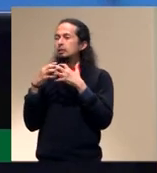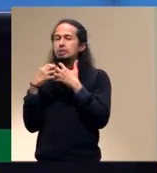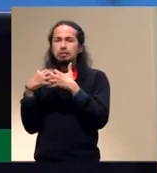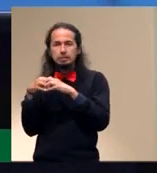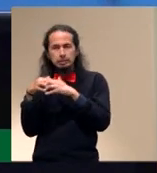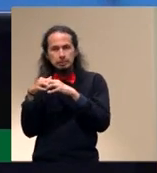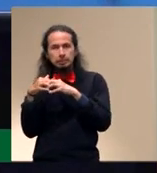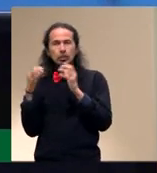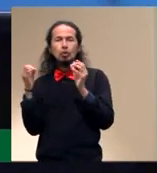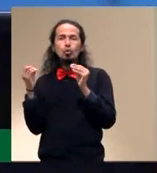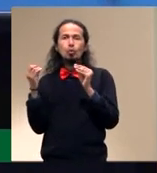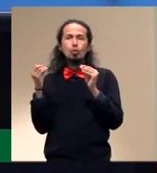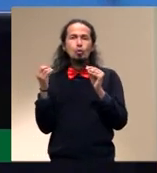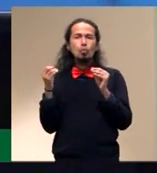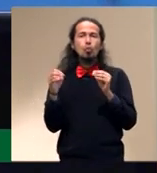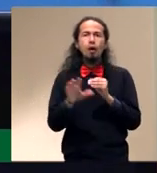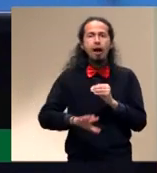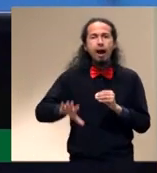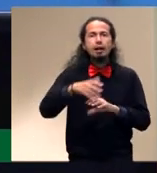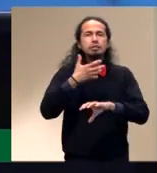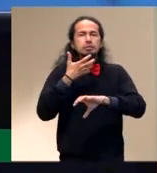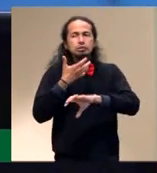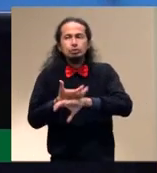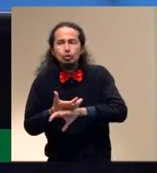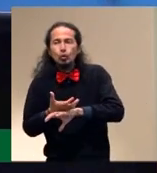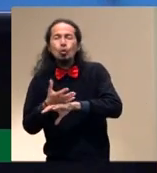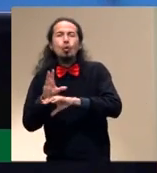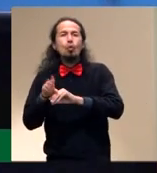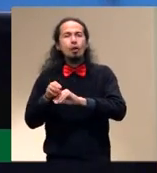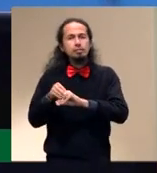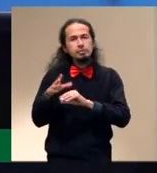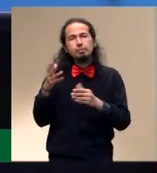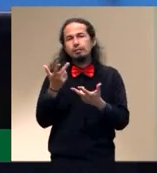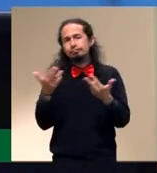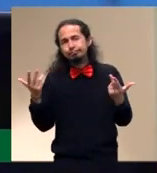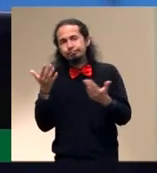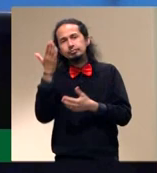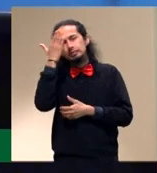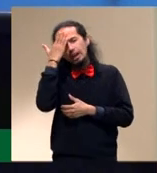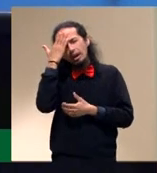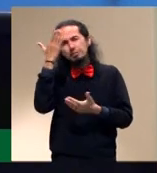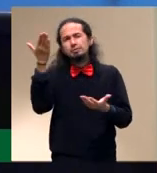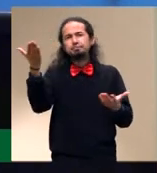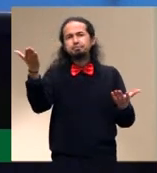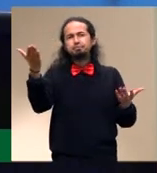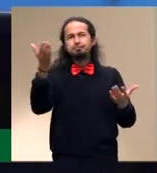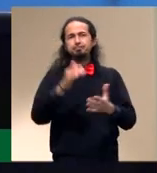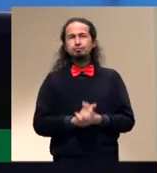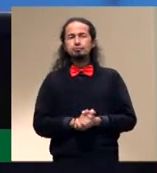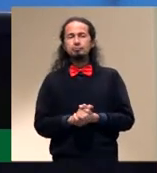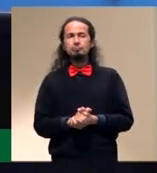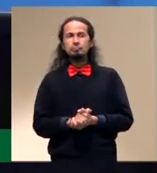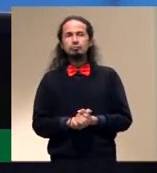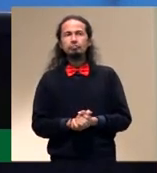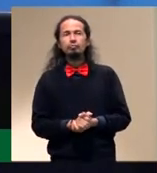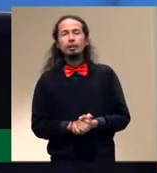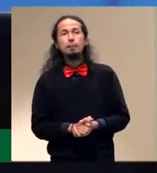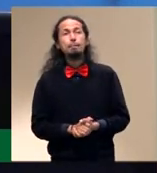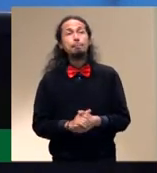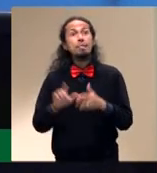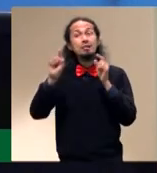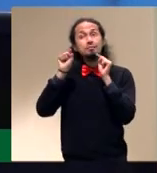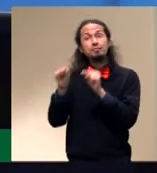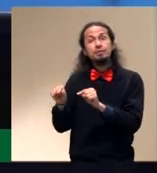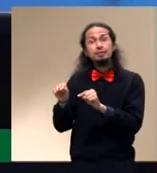conteúdos em áreas de conhecimento. Então, esse é um outro ponto também que eu acho que a